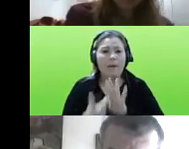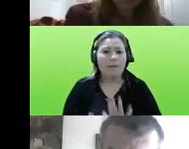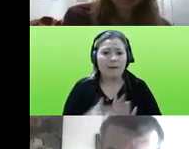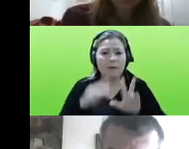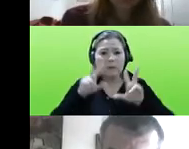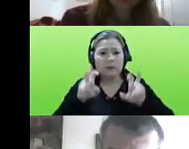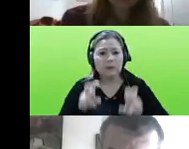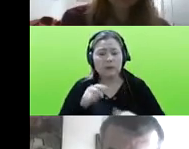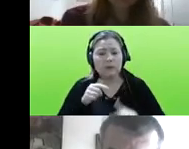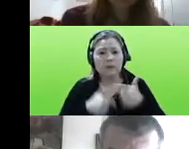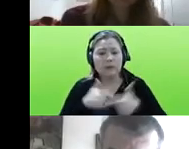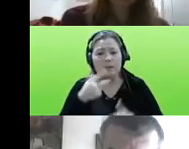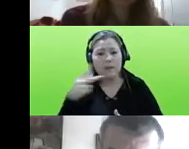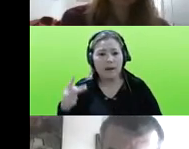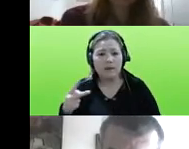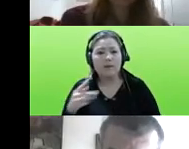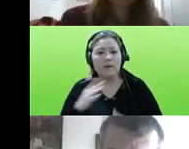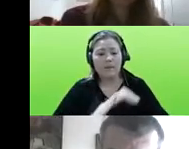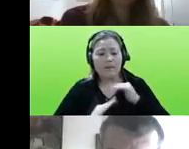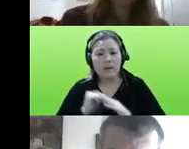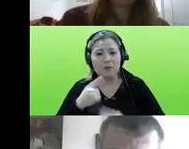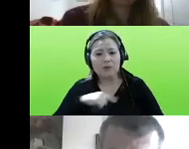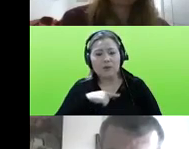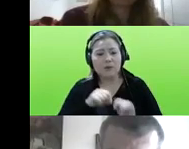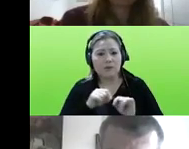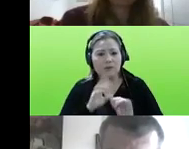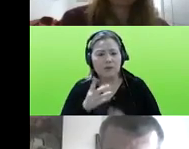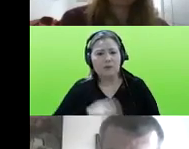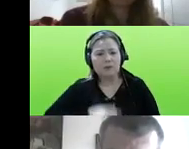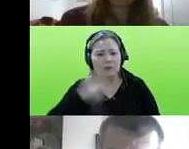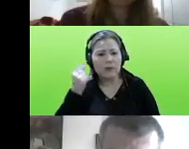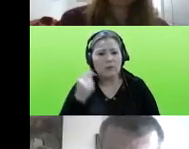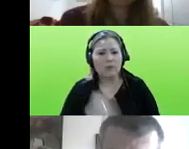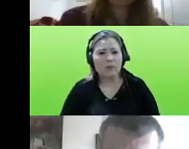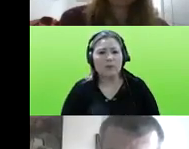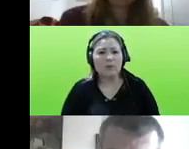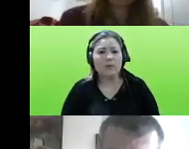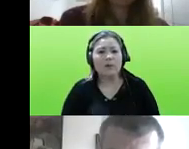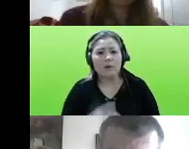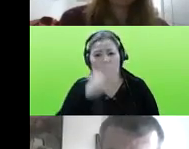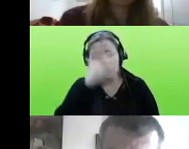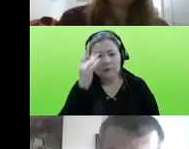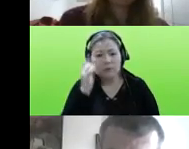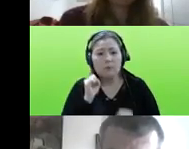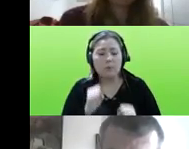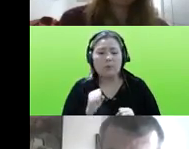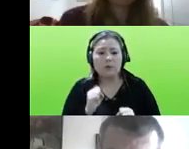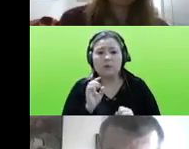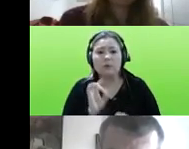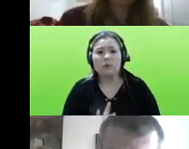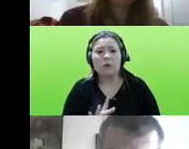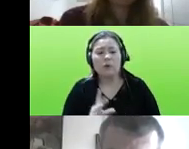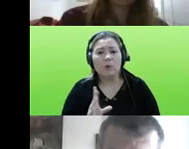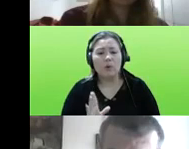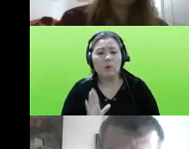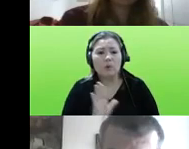do seu trabalho. É uma prática que a gente tem feito já há bastante tempo, que pessoas podem não só contribuir